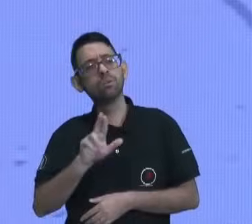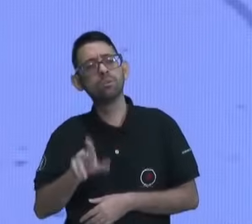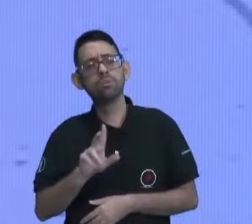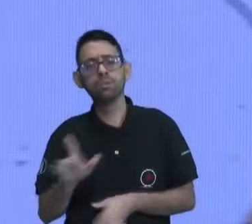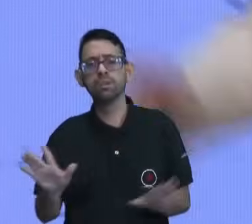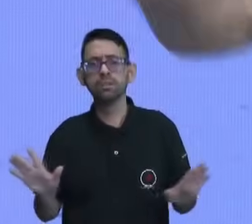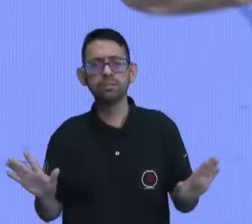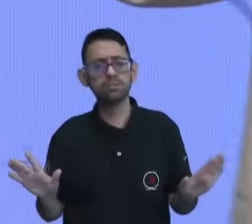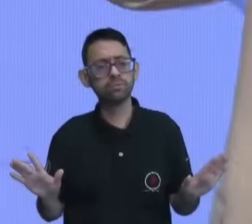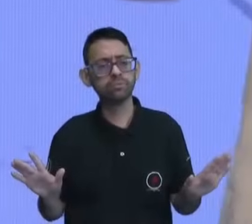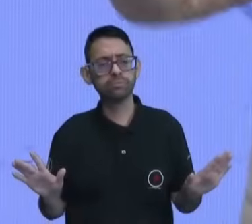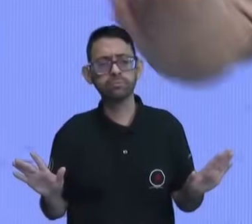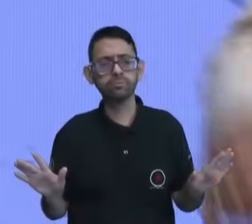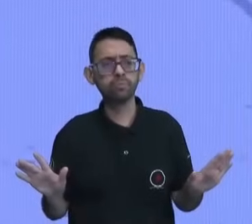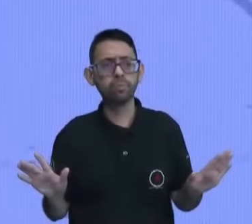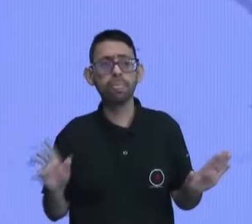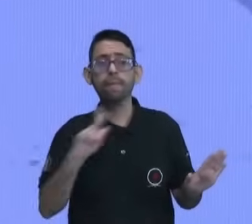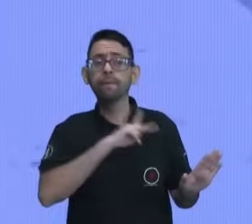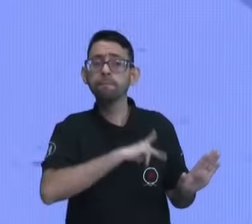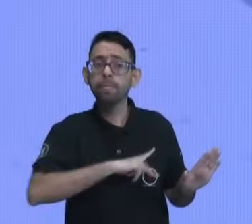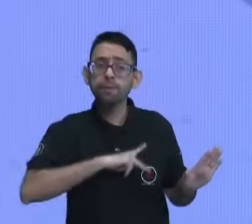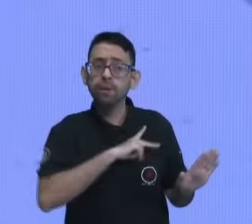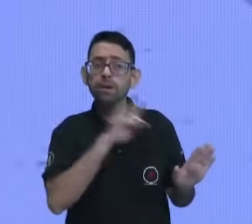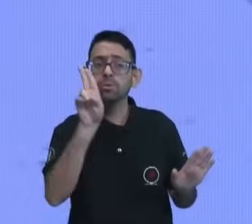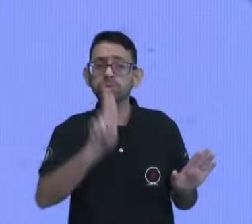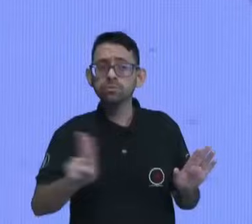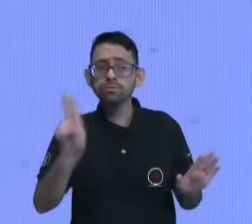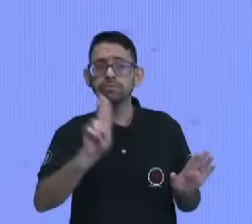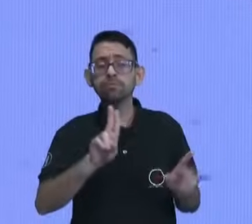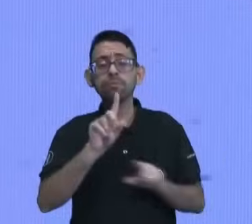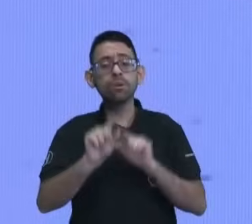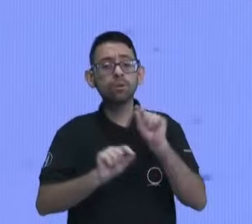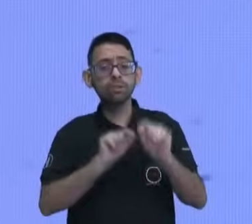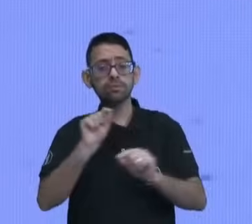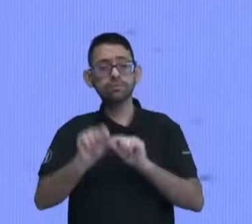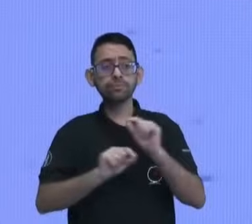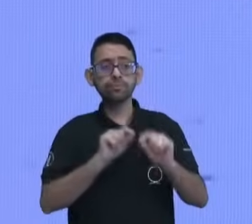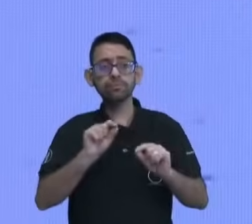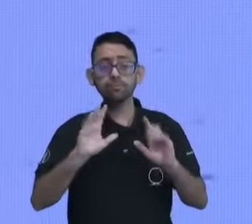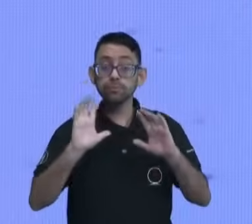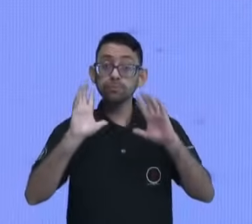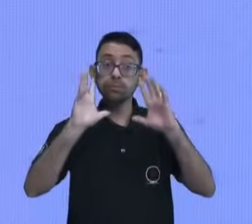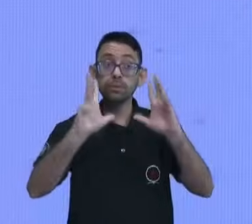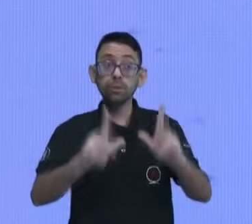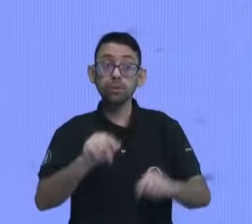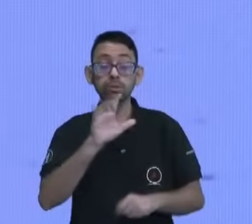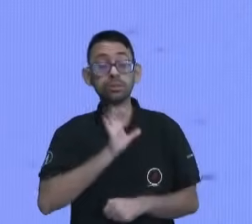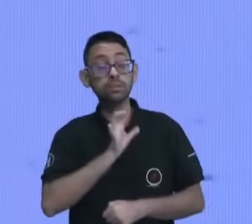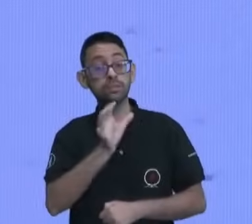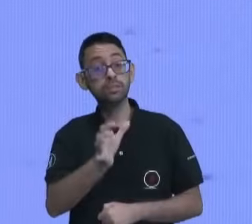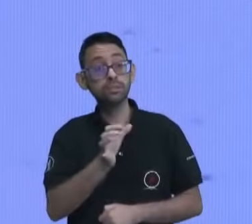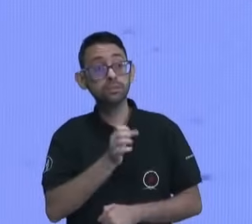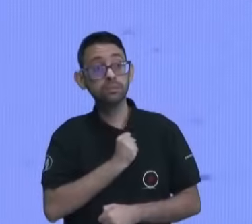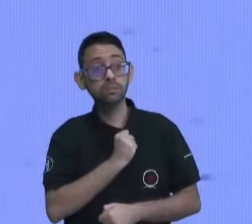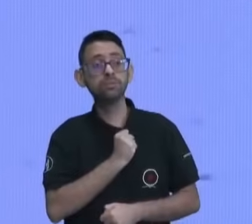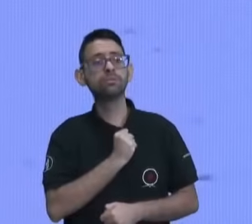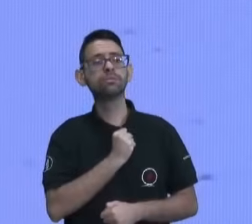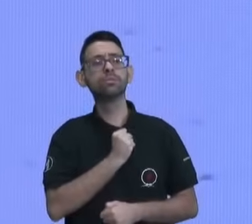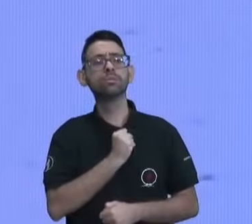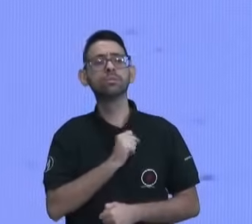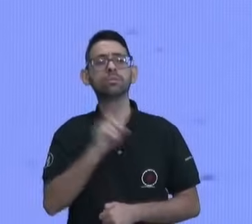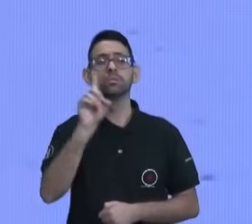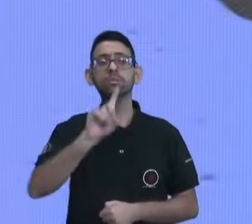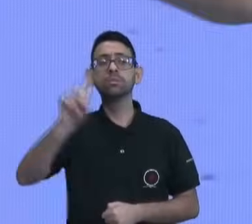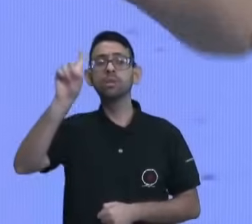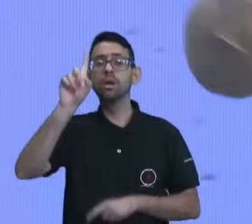Igreja Paulo usa plural não usa singular nos predestinou nele nos elegeu nos nos